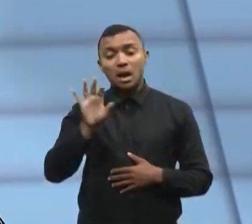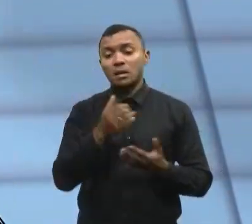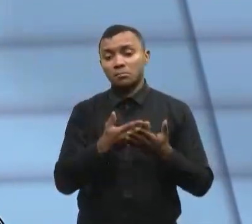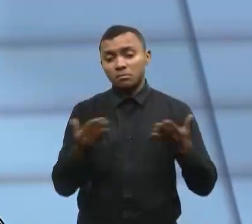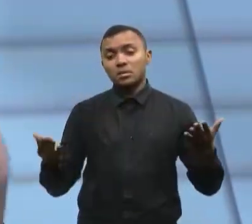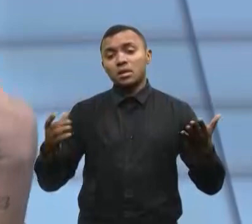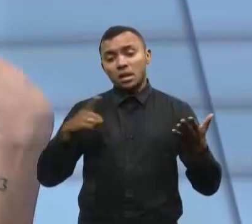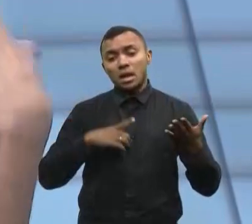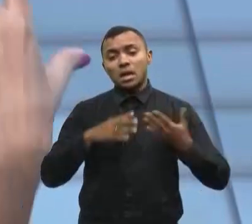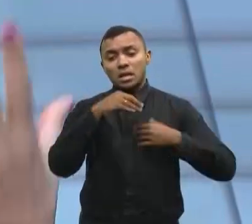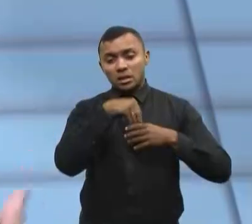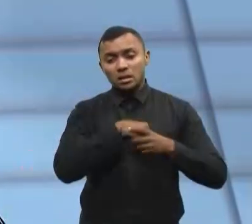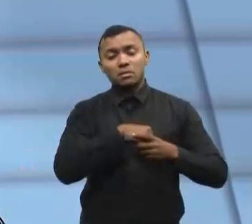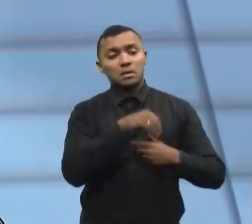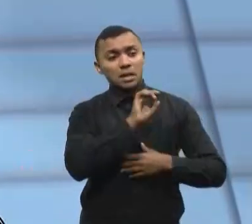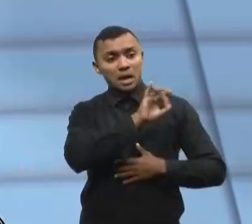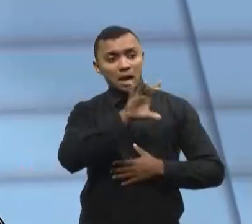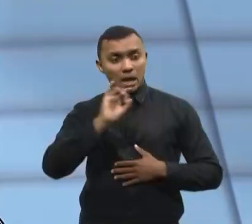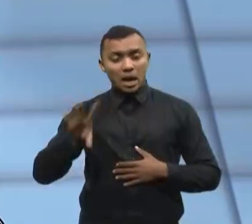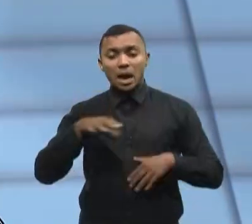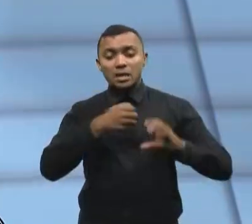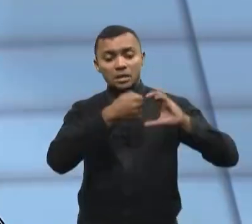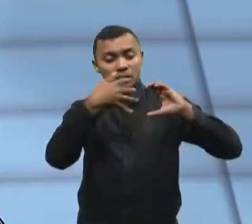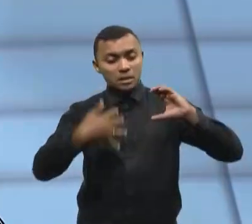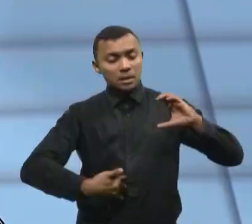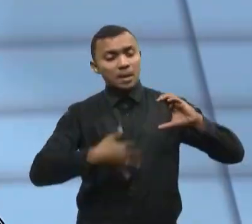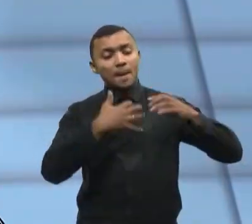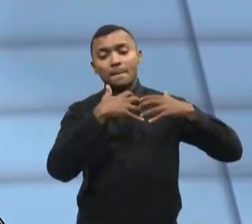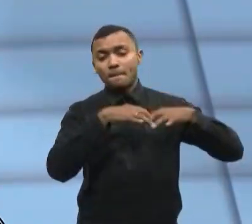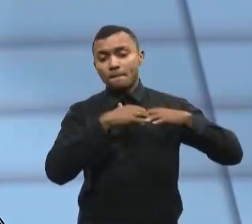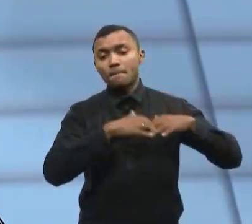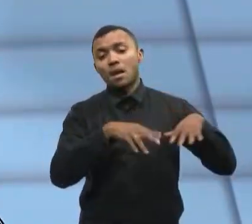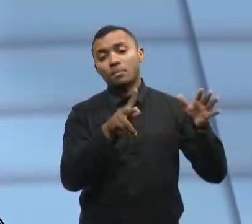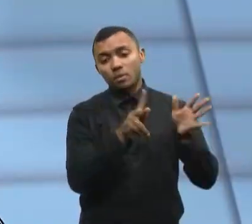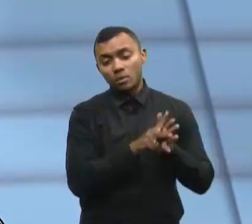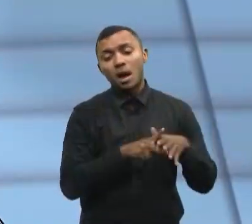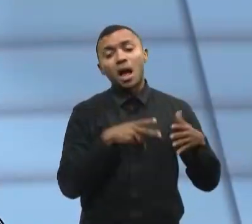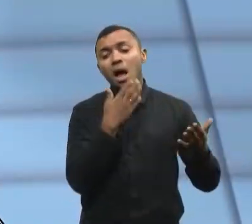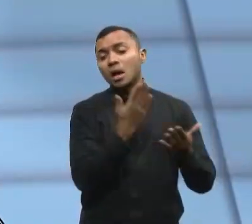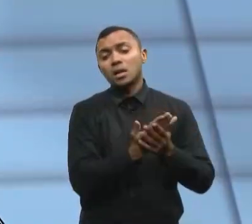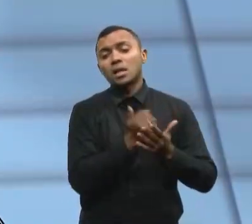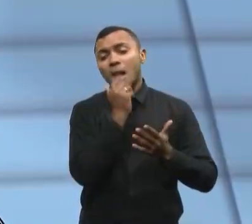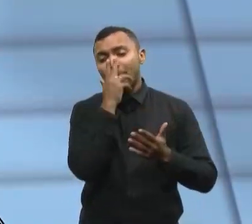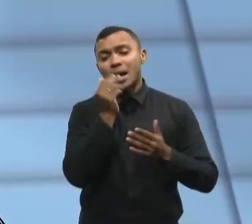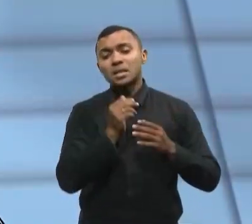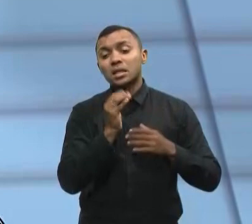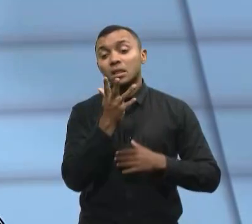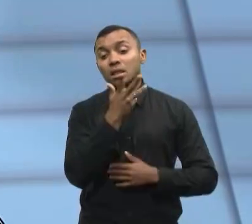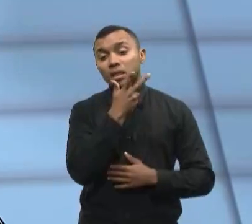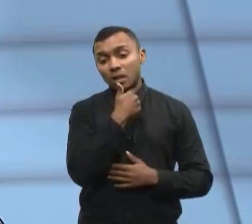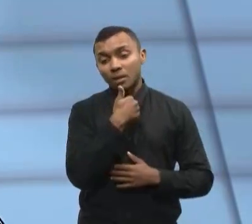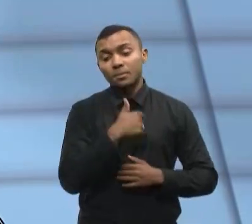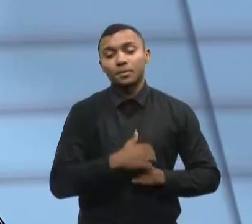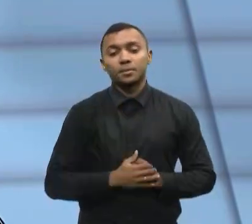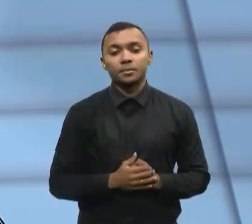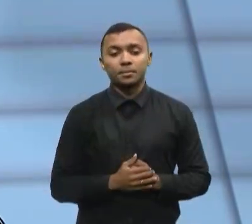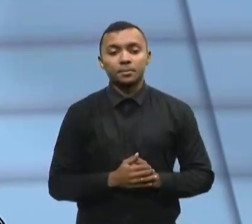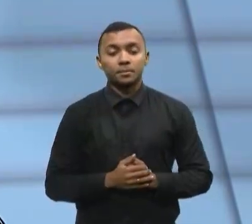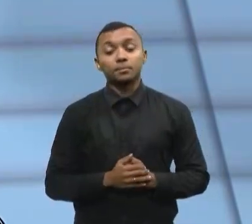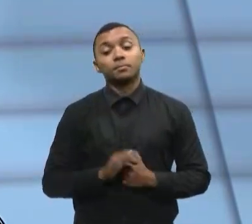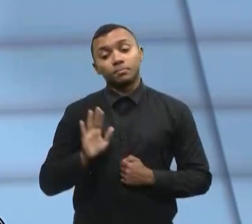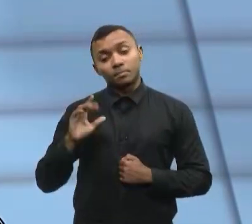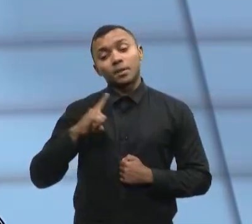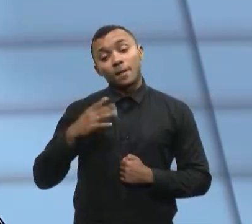de um jeito, tem suas próprias características, né? Mas ainda estamos distantes. Estamos distantes. Mas já na